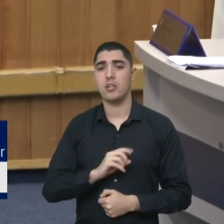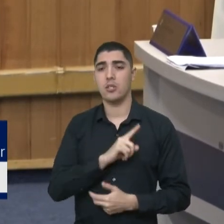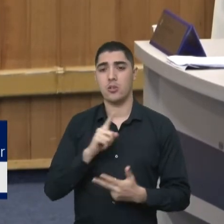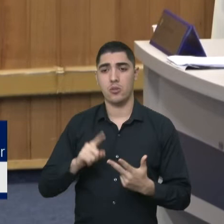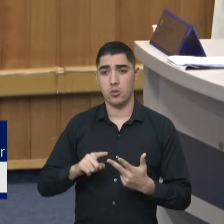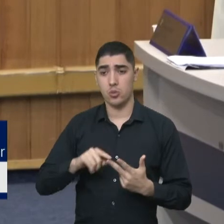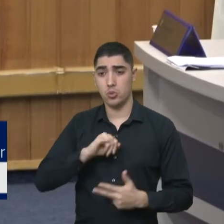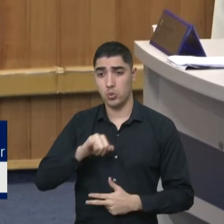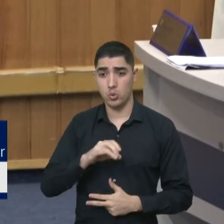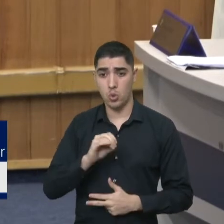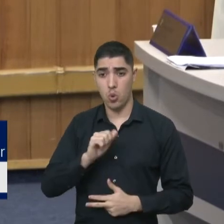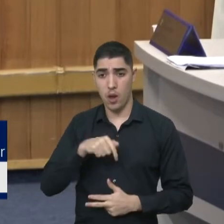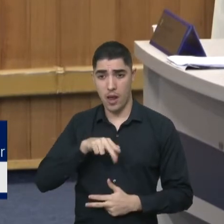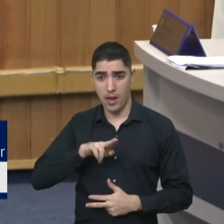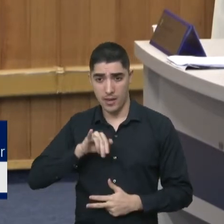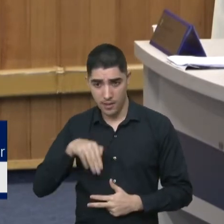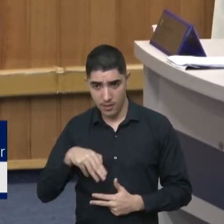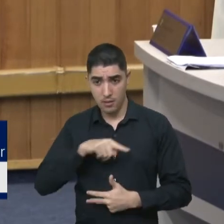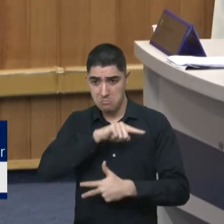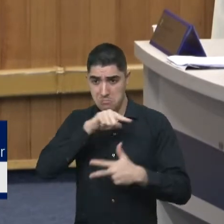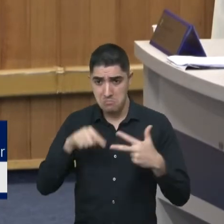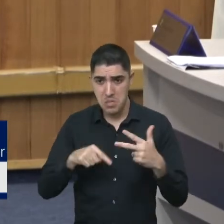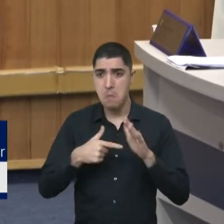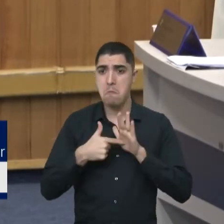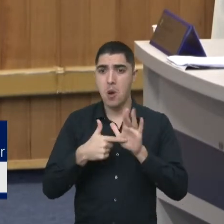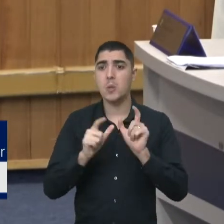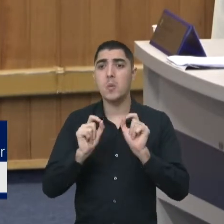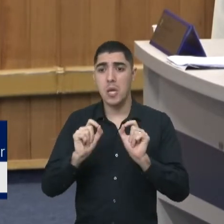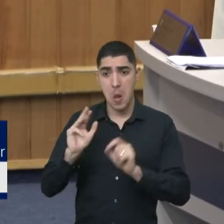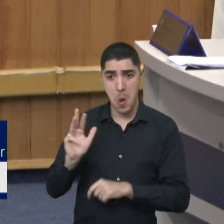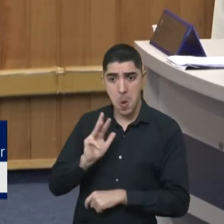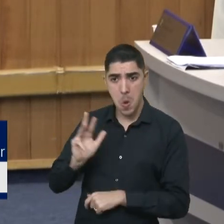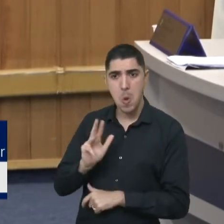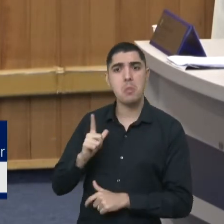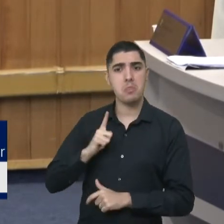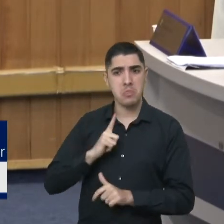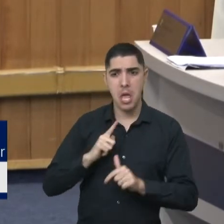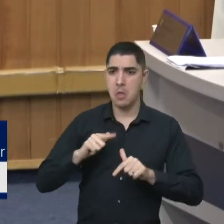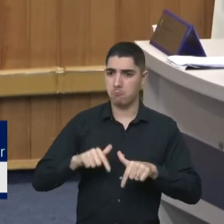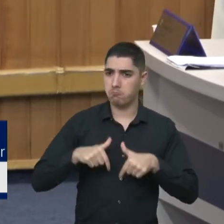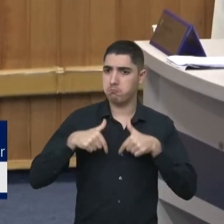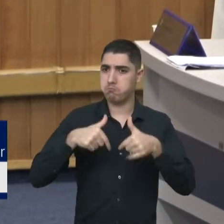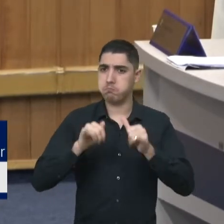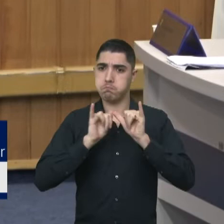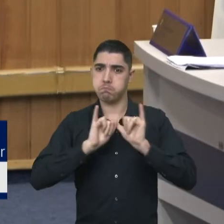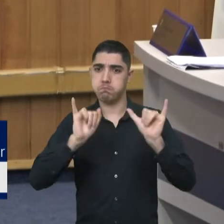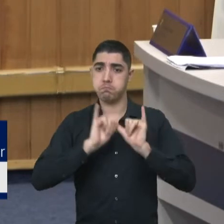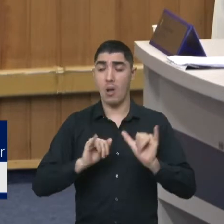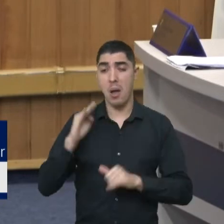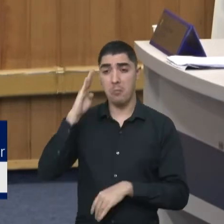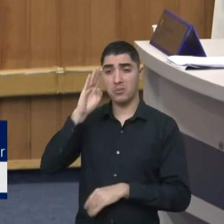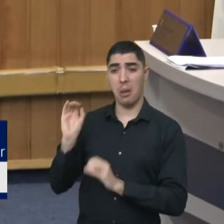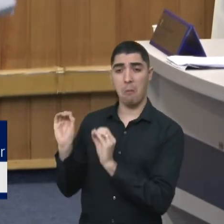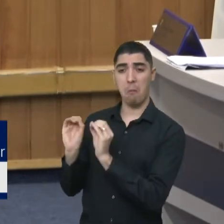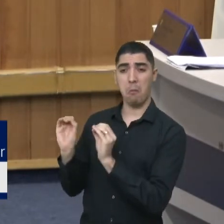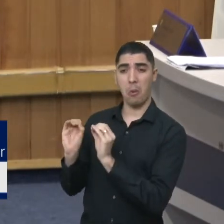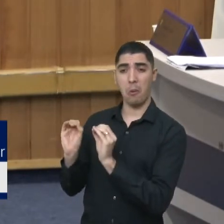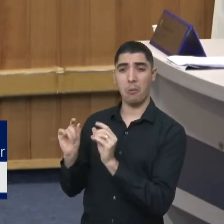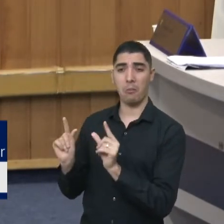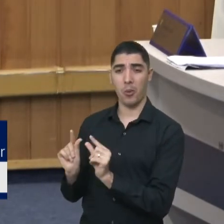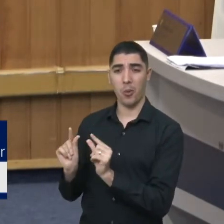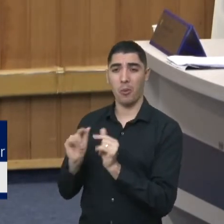Barbosa, mostram o nível da campanha do Lula em relação à campanha do Bolsonaro. E eu gostaria que alguém,